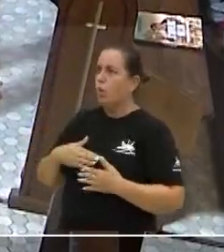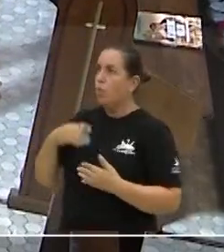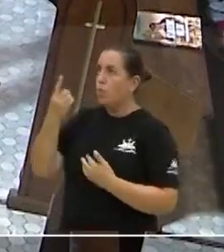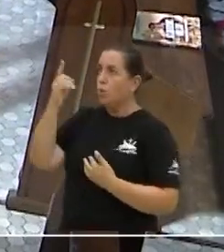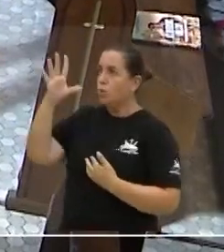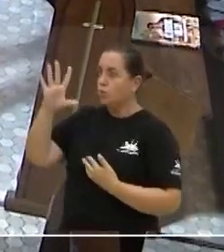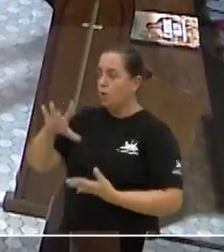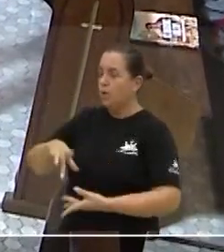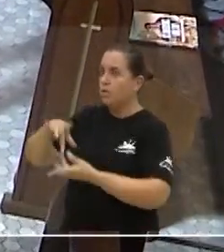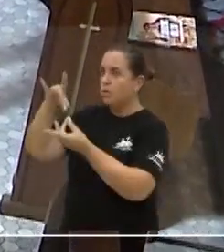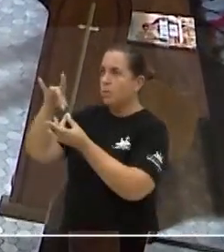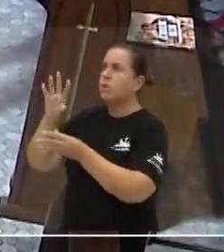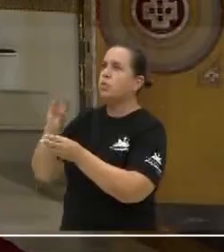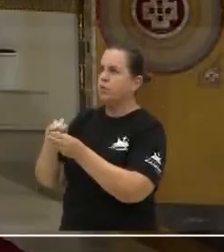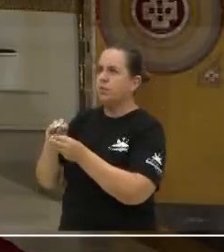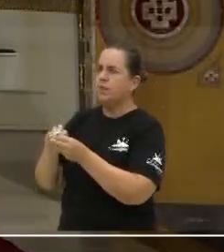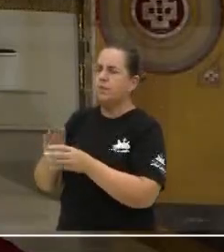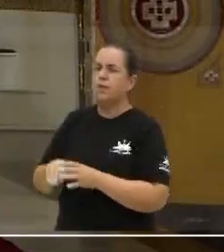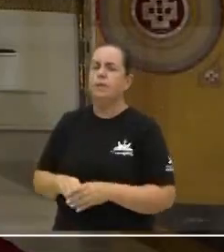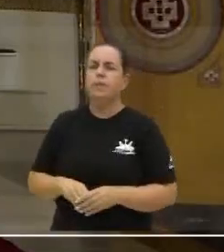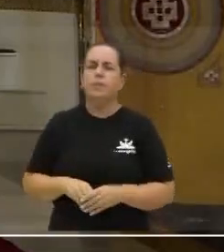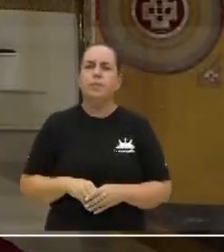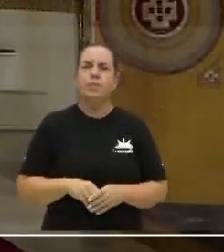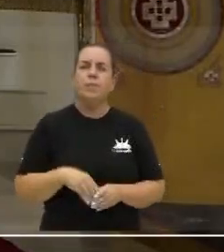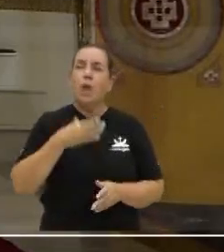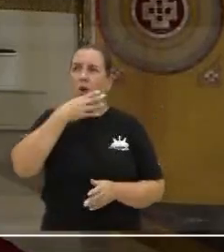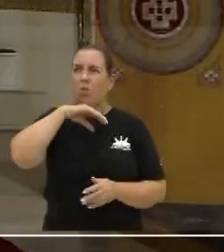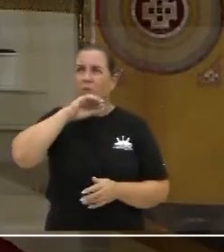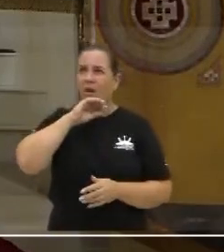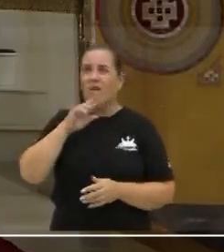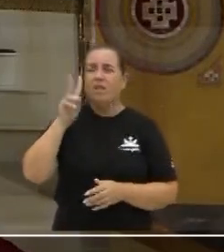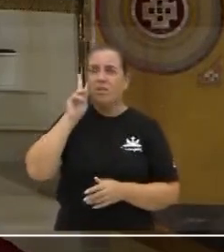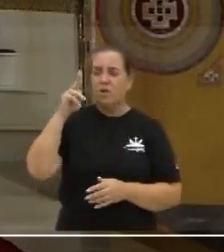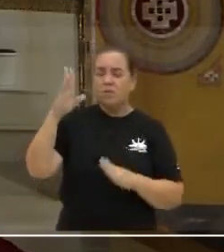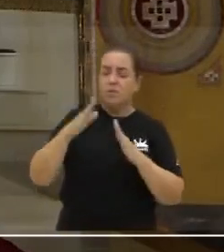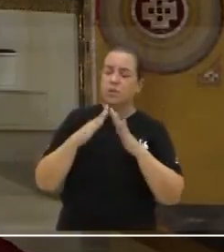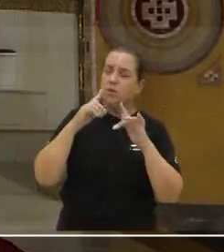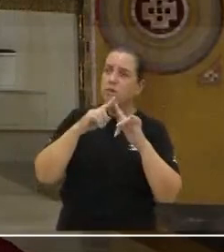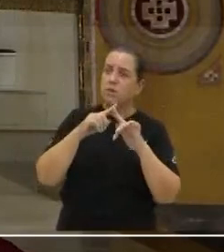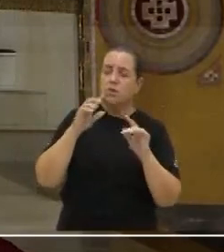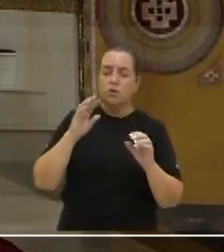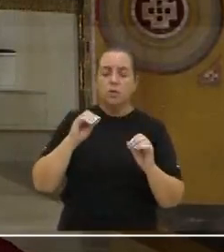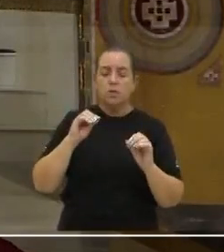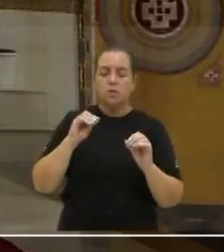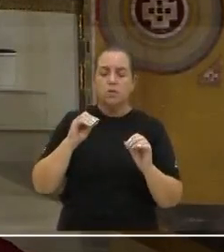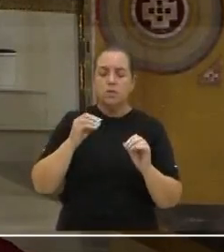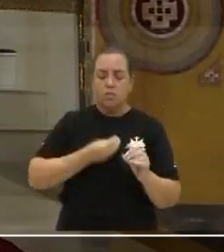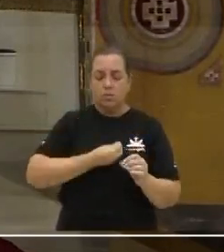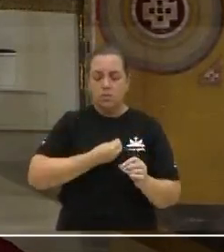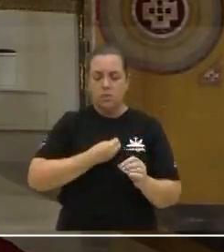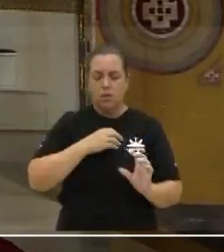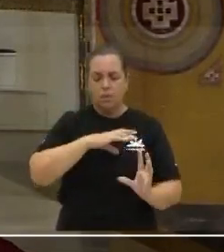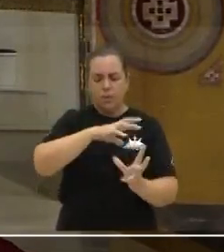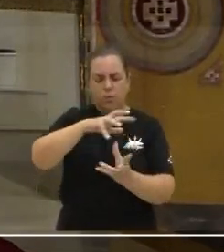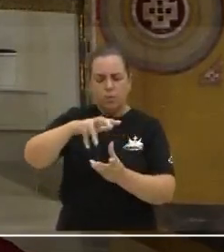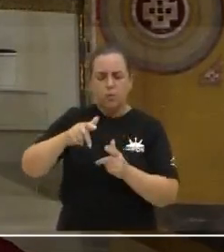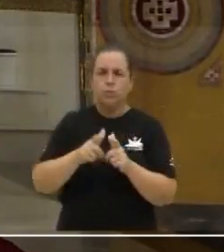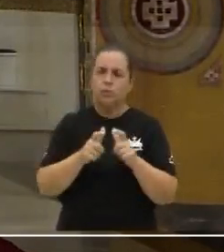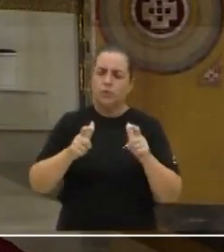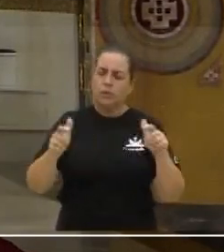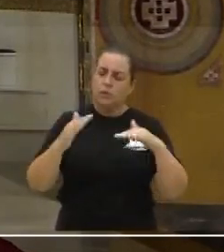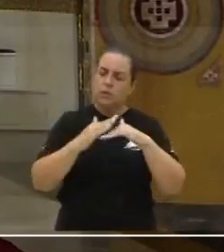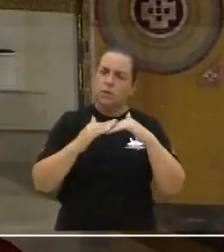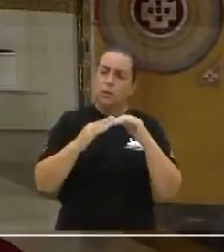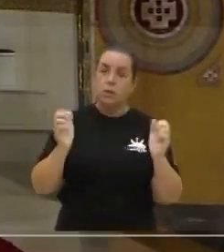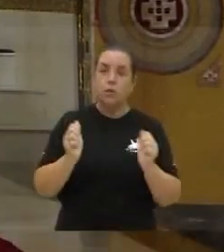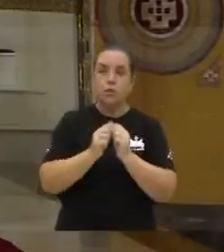só corpo e um só Espírito. Lembrai-vos, ó Pai, da vossa Igreja, que se faz presente pelo mundo inteiro, que ela cresça na